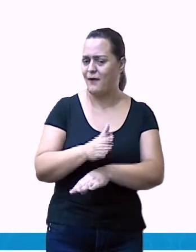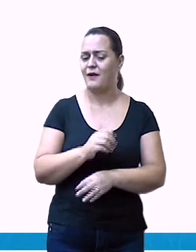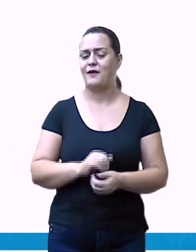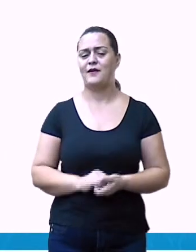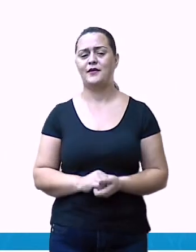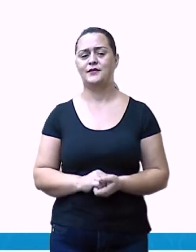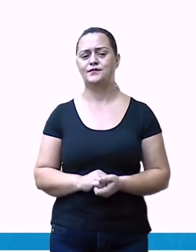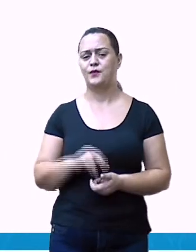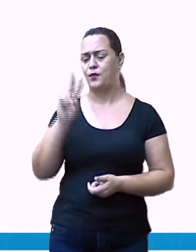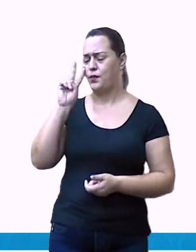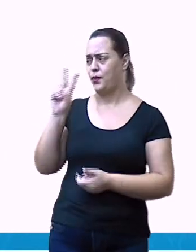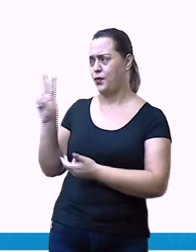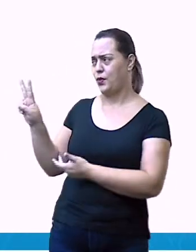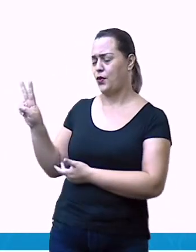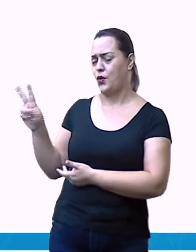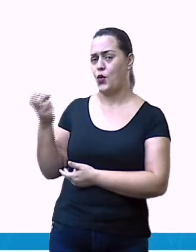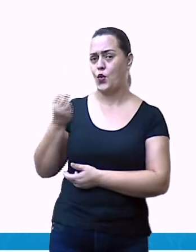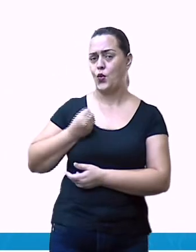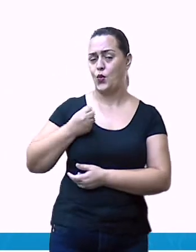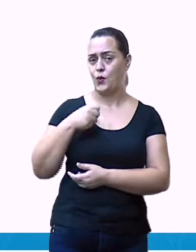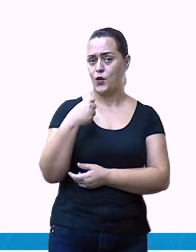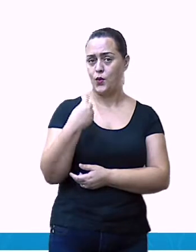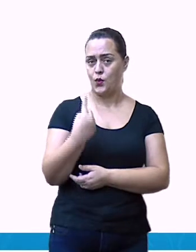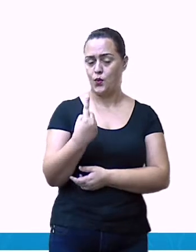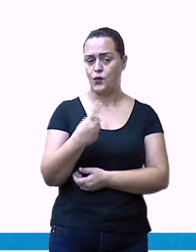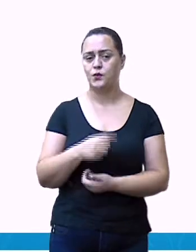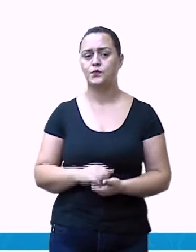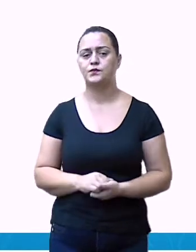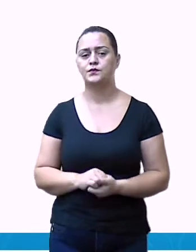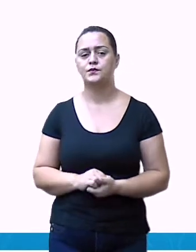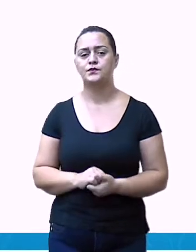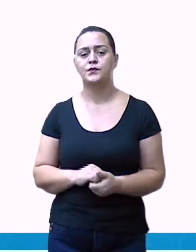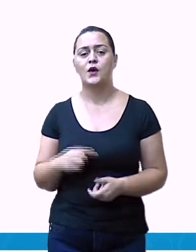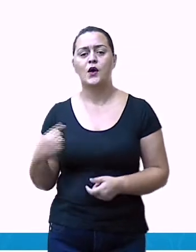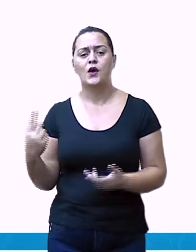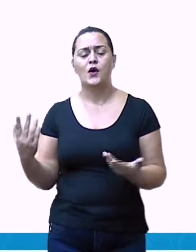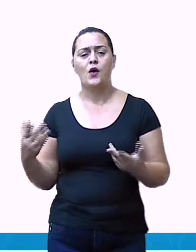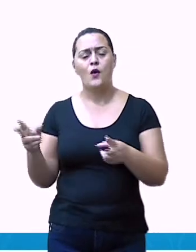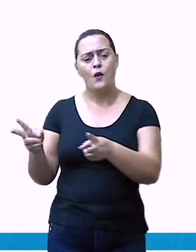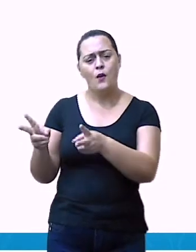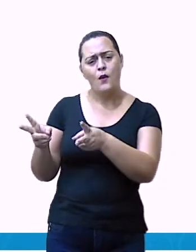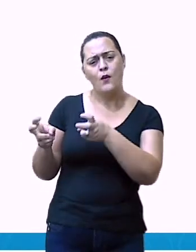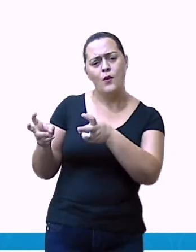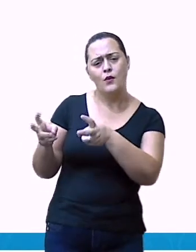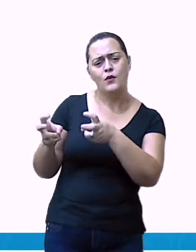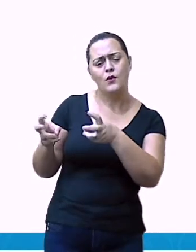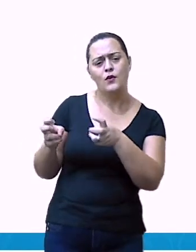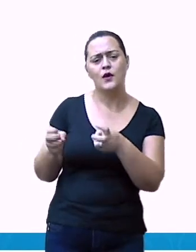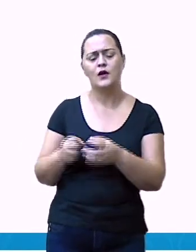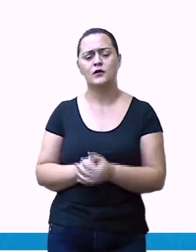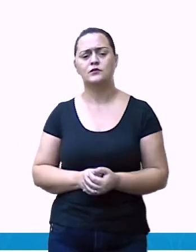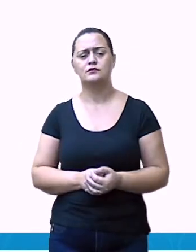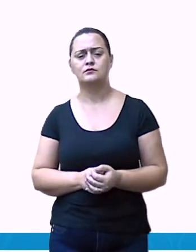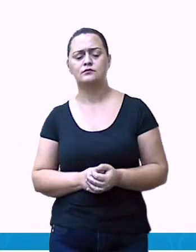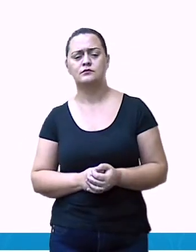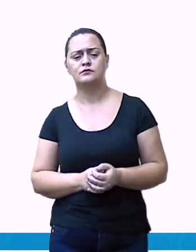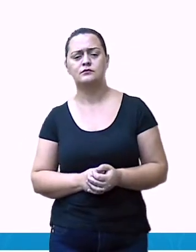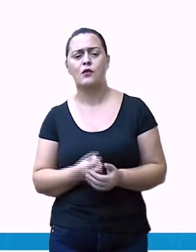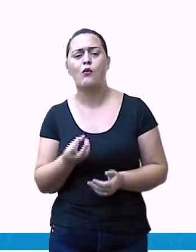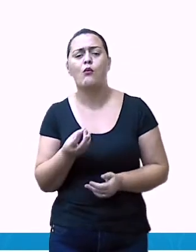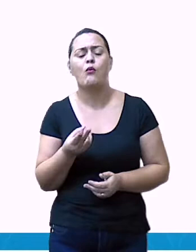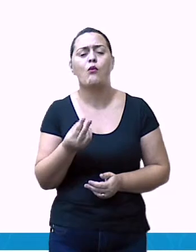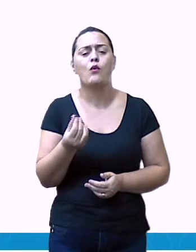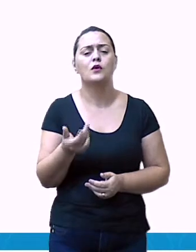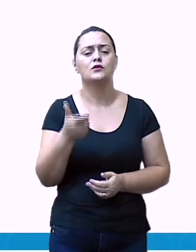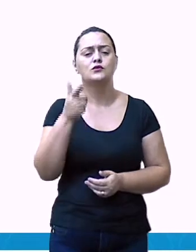Observe o número de pontos das questões de uma atividade de ciências da natureza. A atividade valia 10